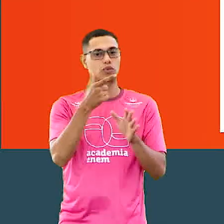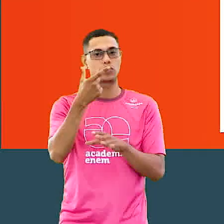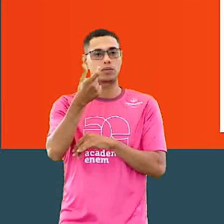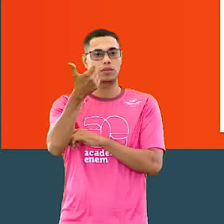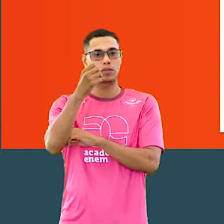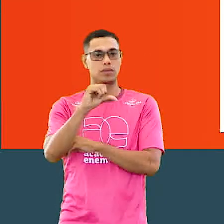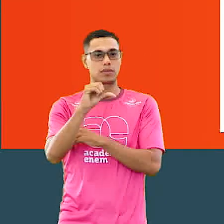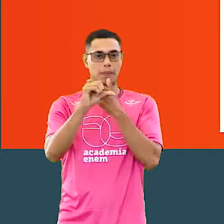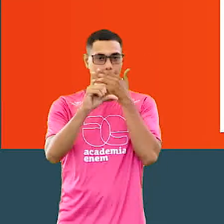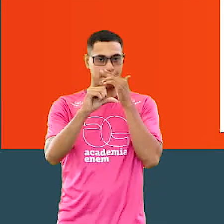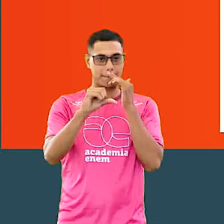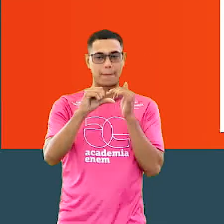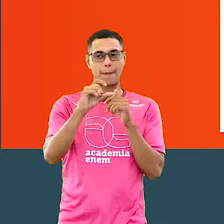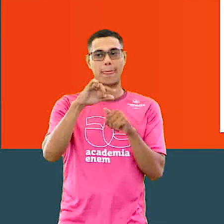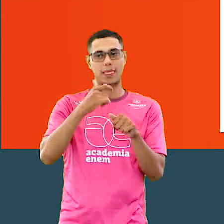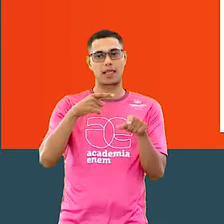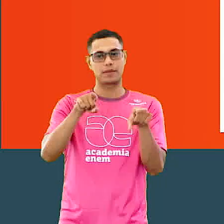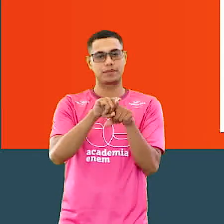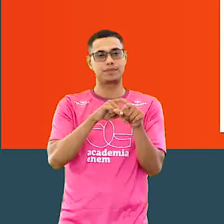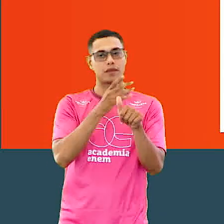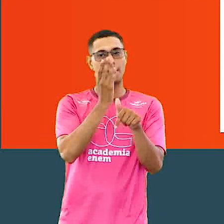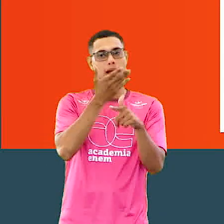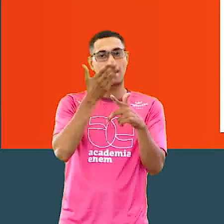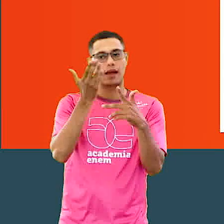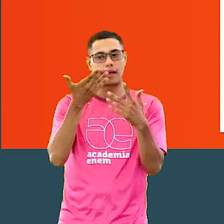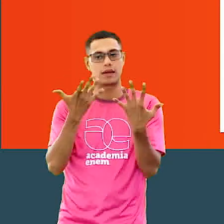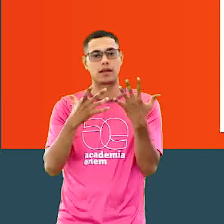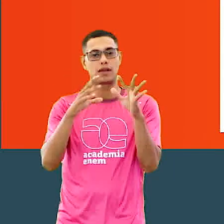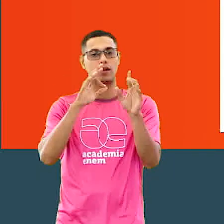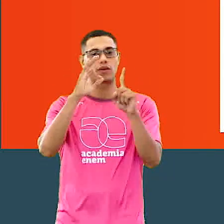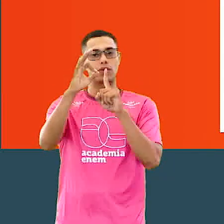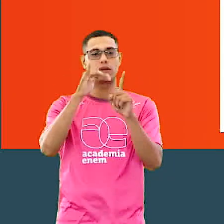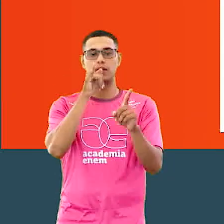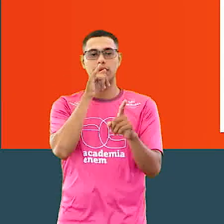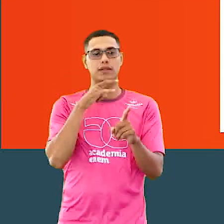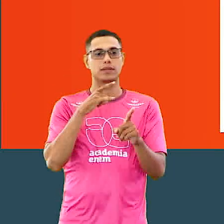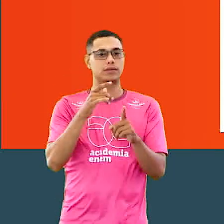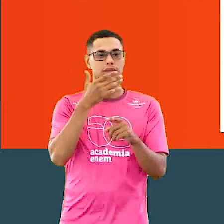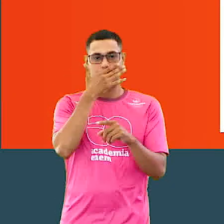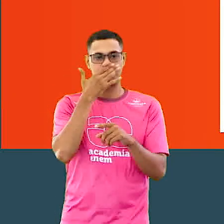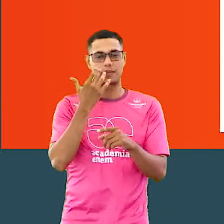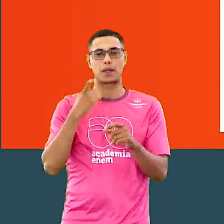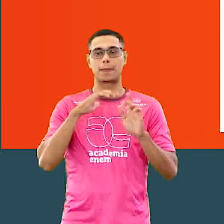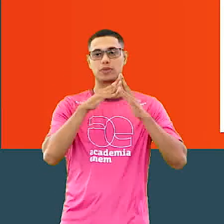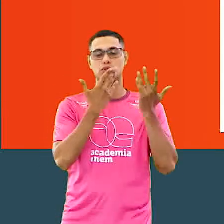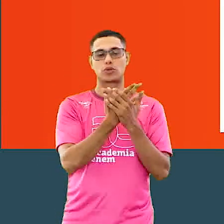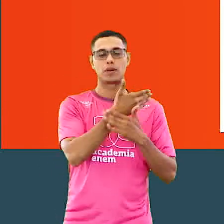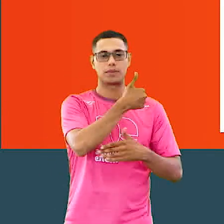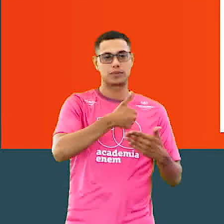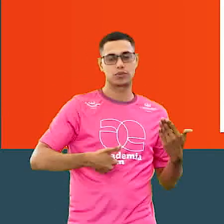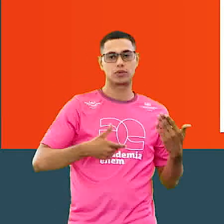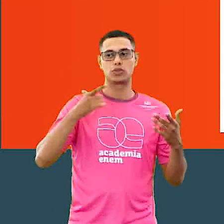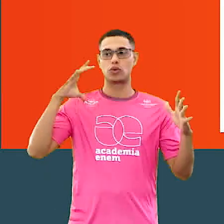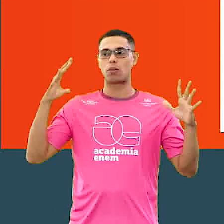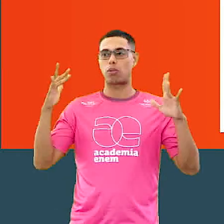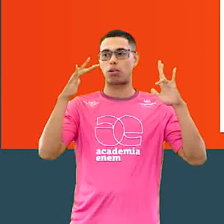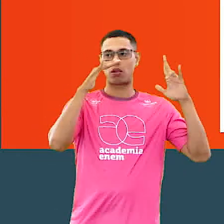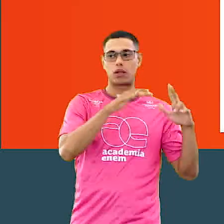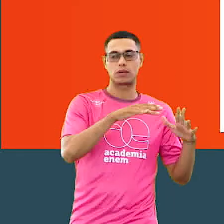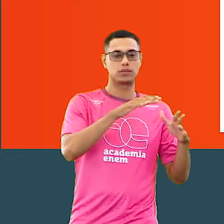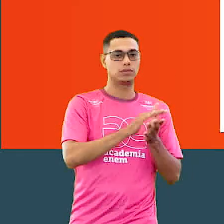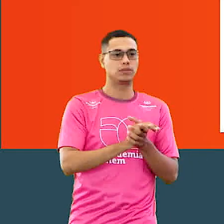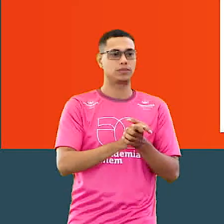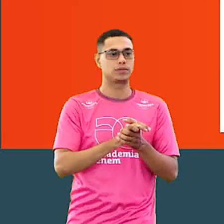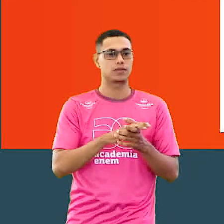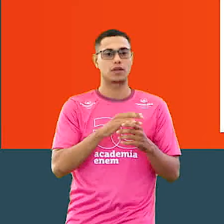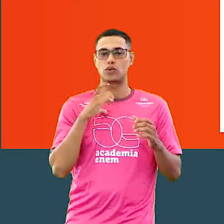2019, houve a divisão das cotas, porque antigamente foi escola pública, pá, todo mundo junto, todo